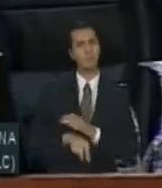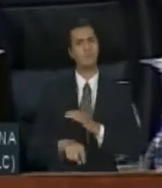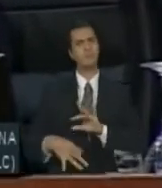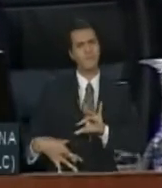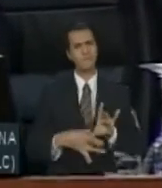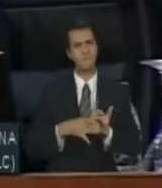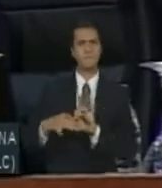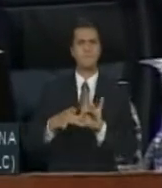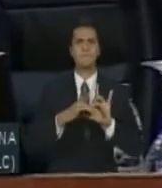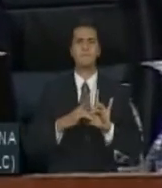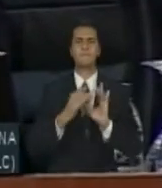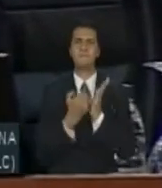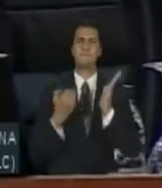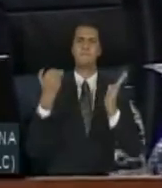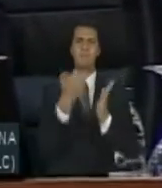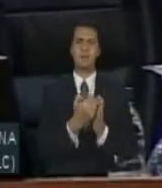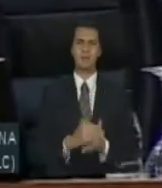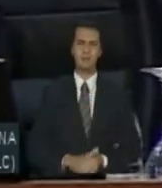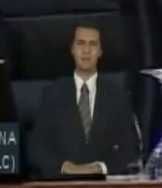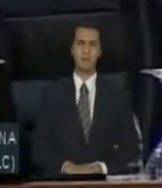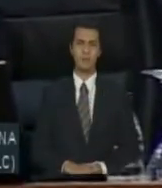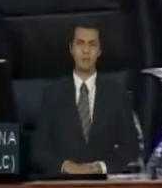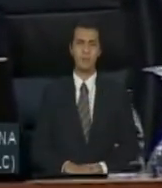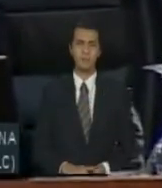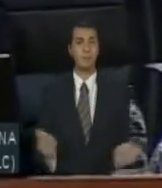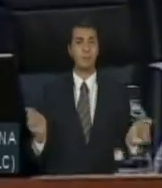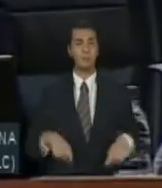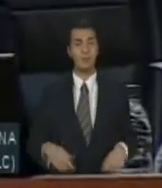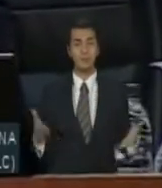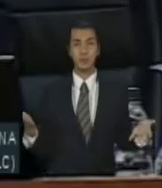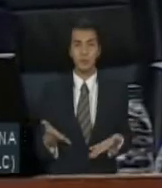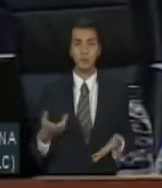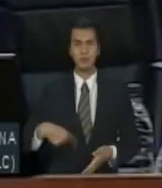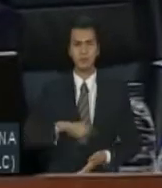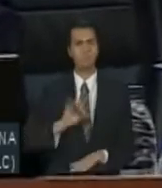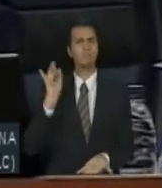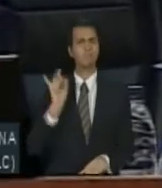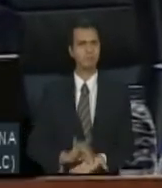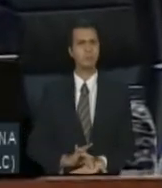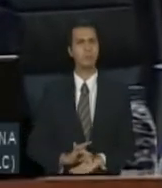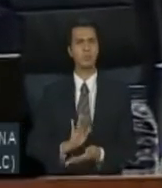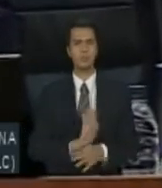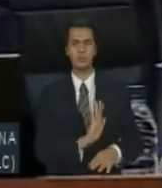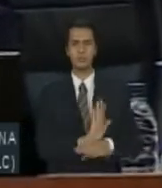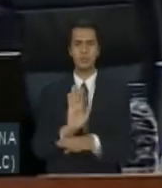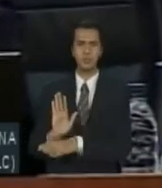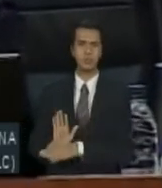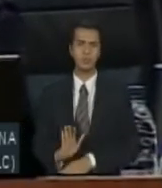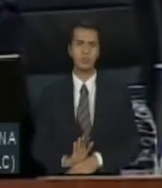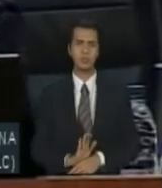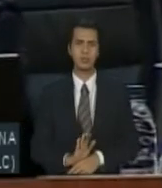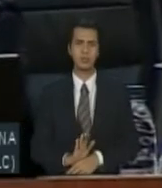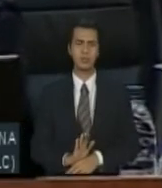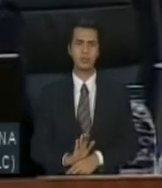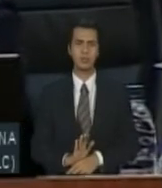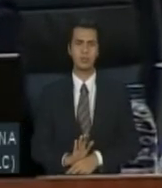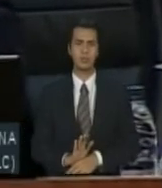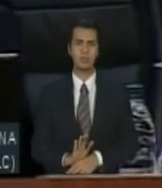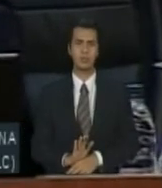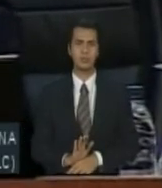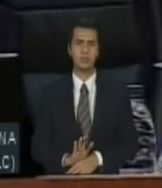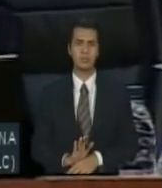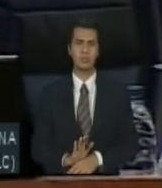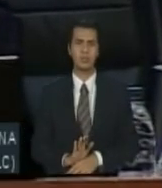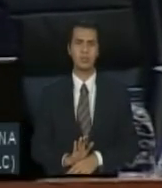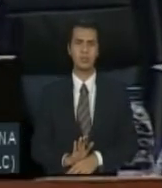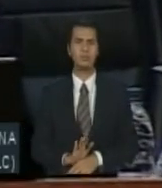processo. É chegado o momento de assegurar que nós temos todas as